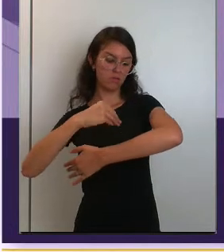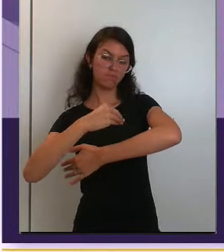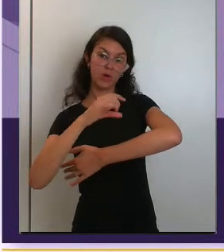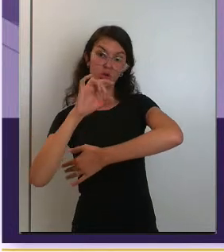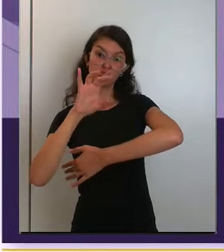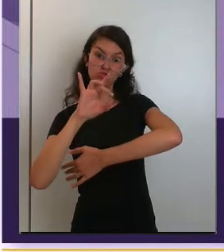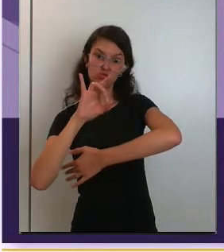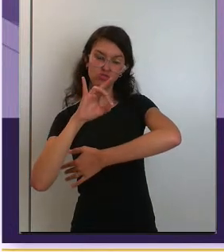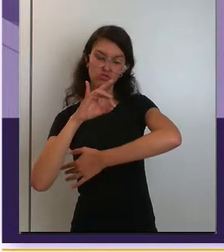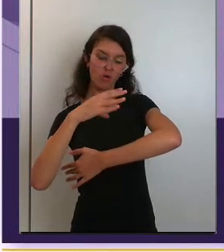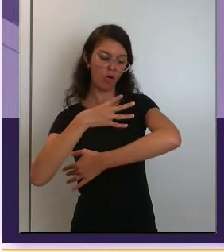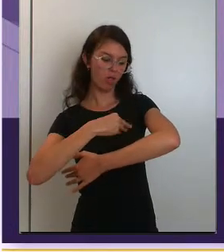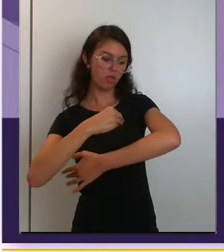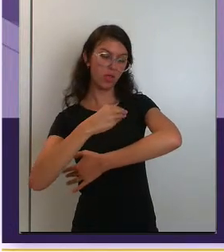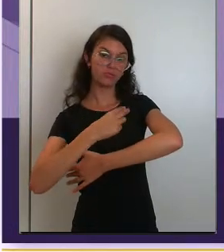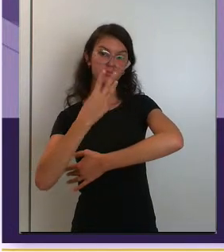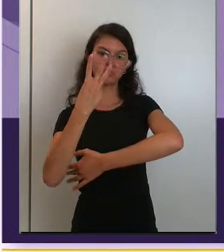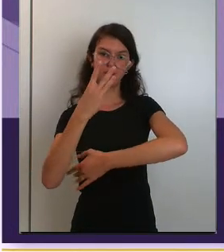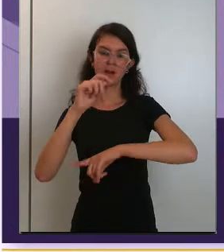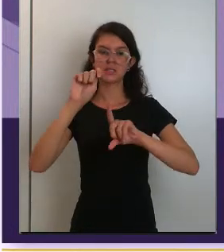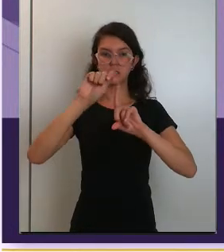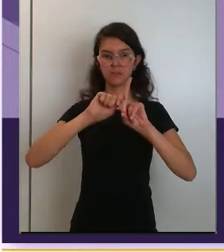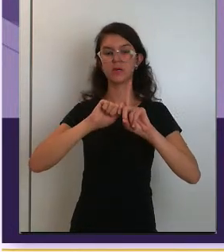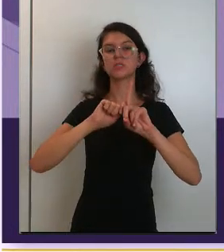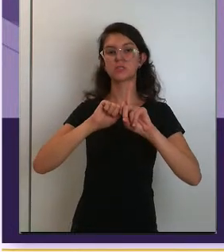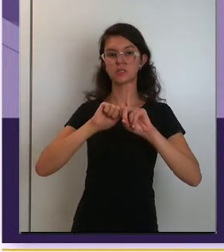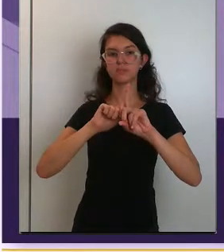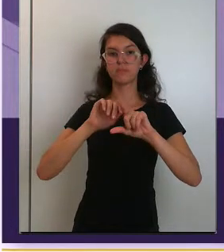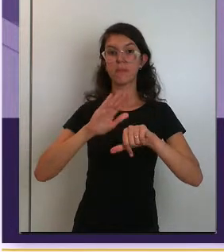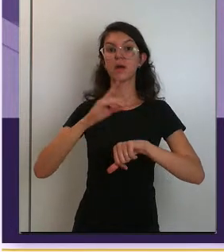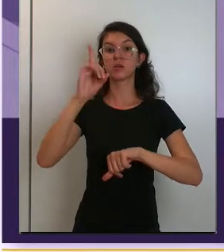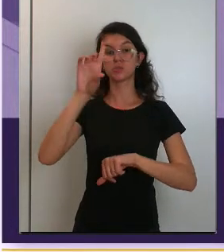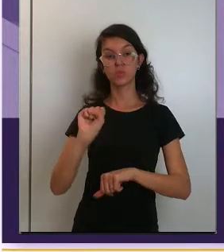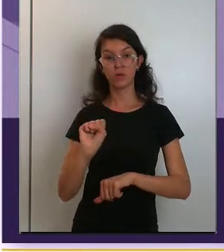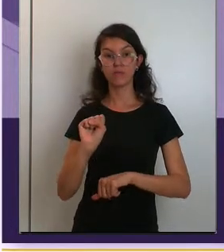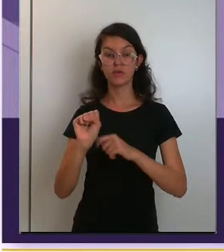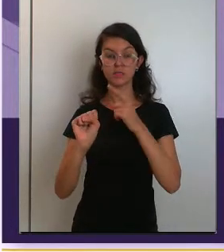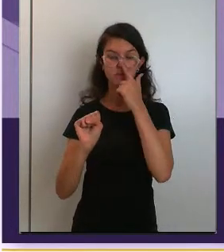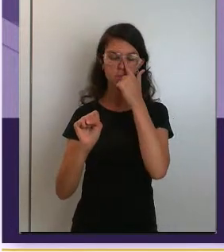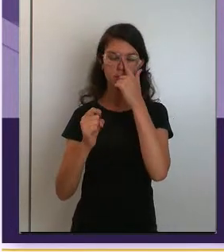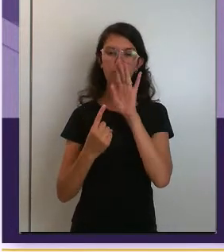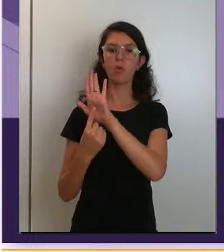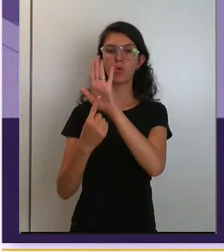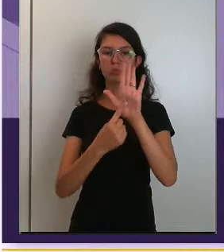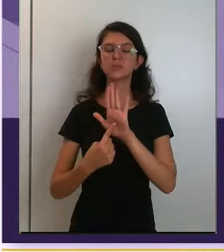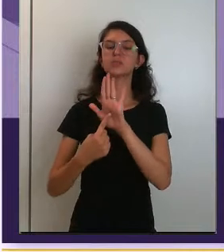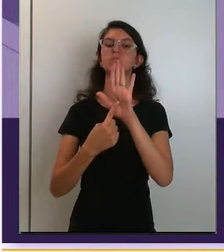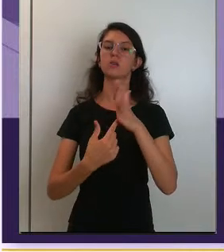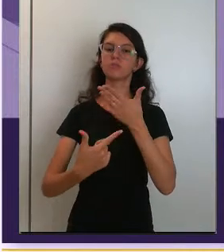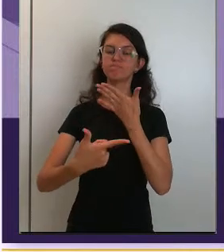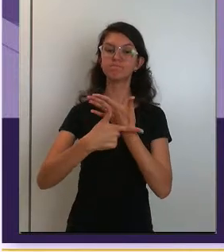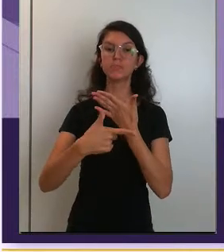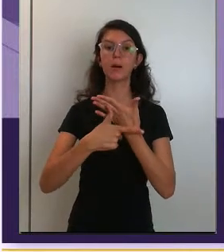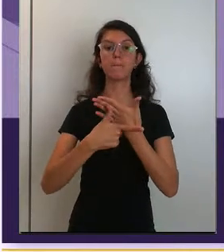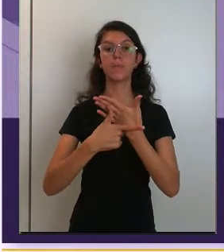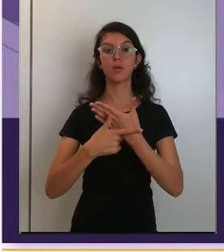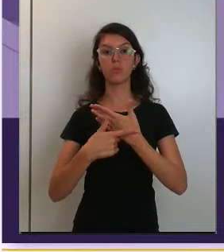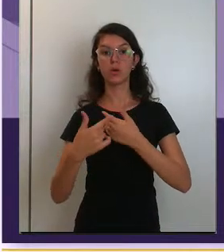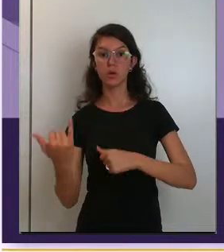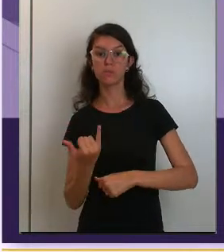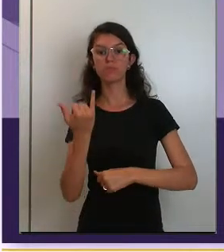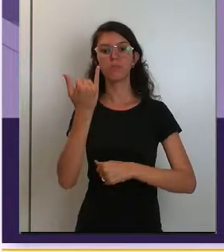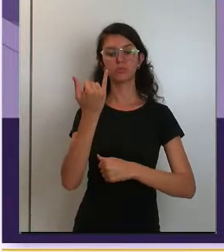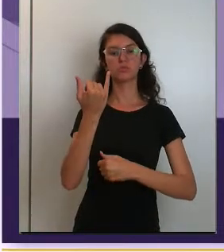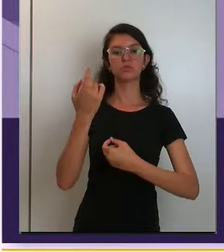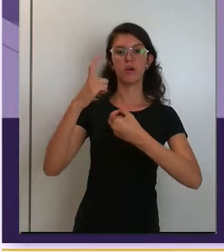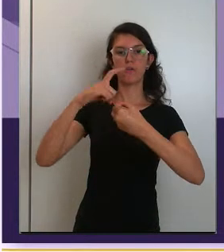por 3 meses. Aí, mais uma vez, indicando aí o papel crucial do retorno ao